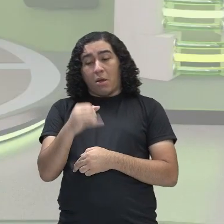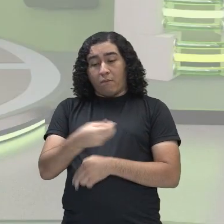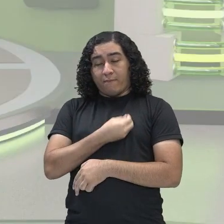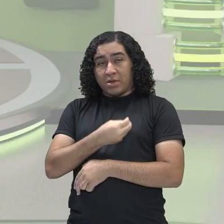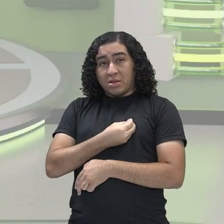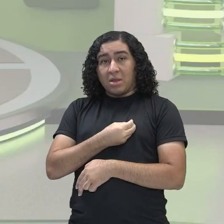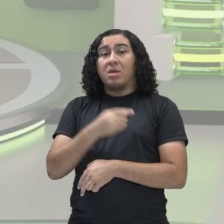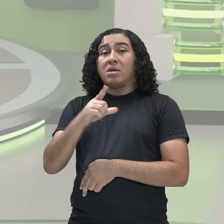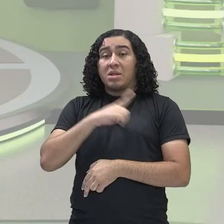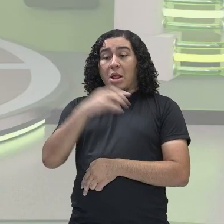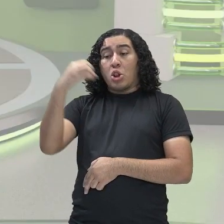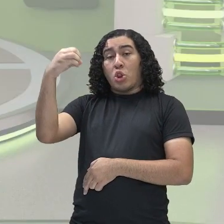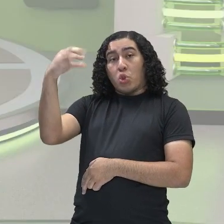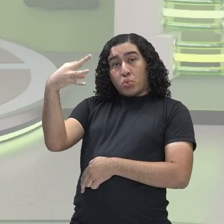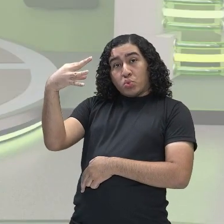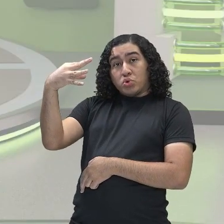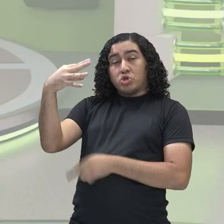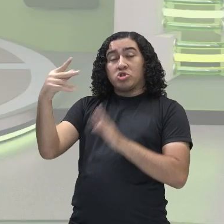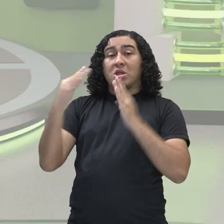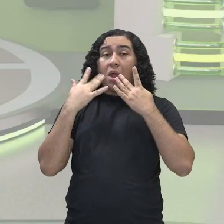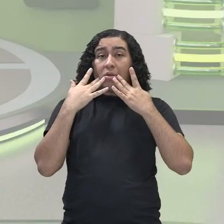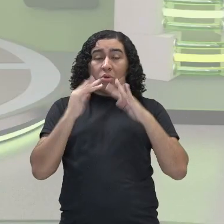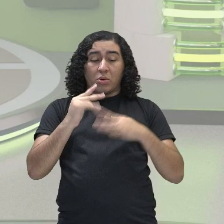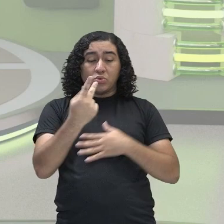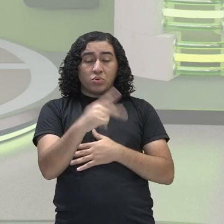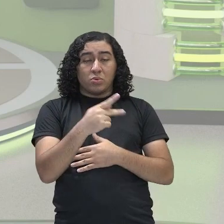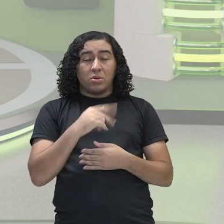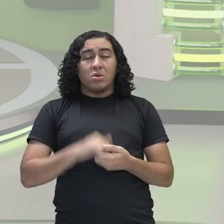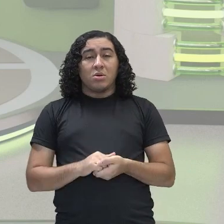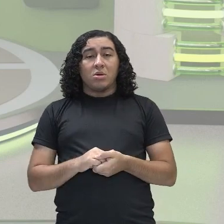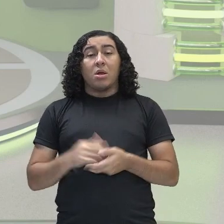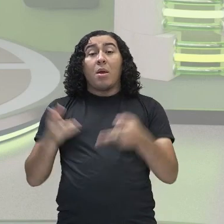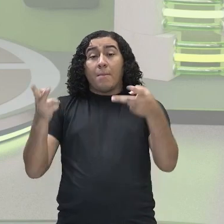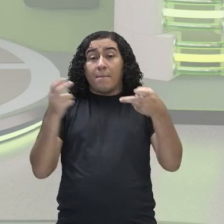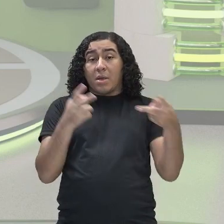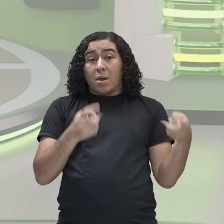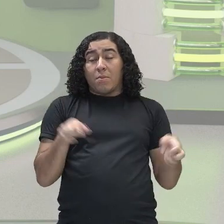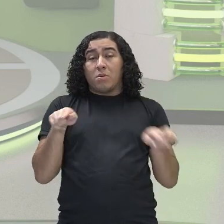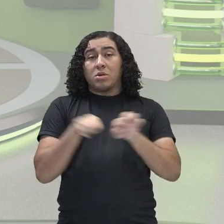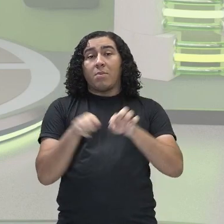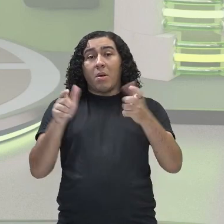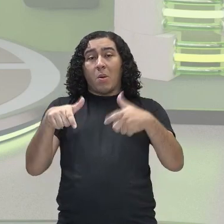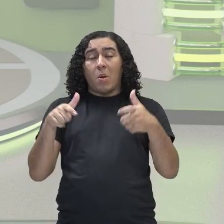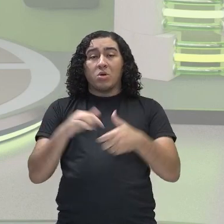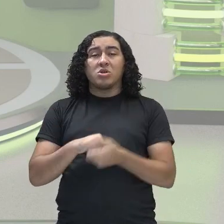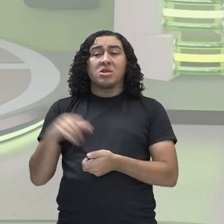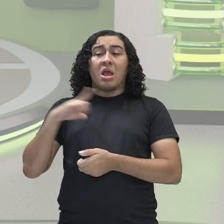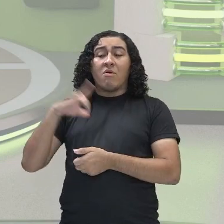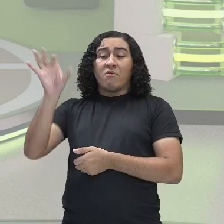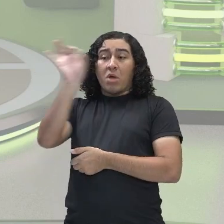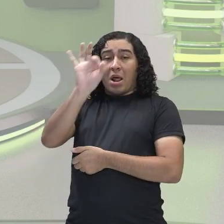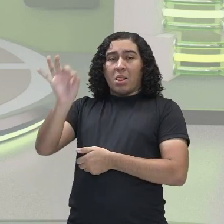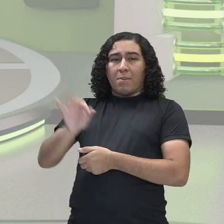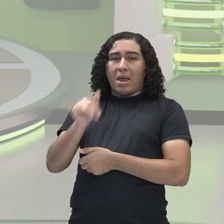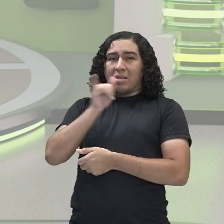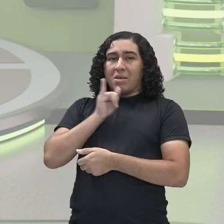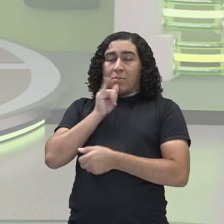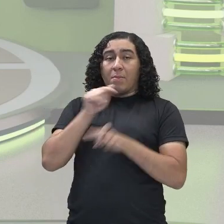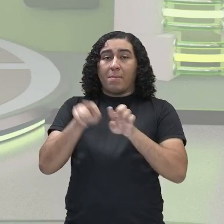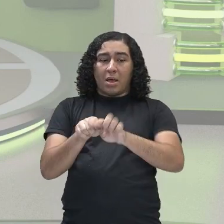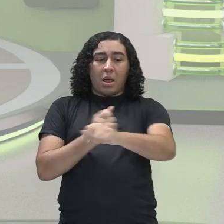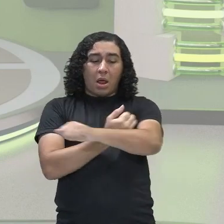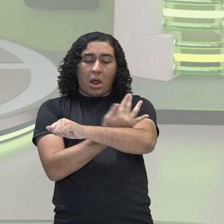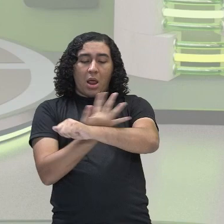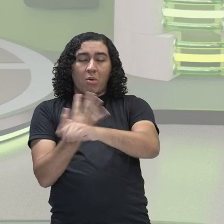produzindo essa luminescência, né, essa luminosidade. A gente já observou isso, né, nos vagalumes, por exemplo. Mas as algas também